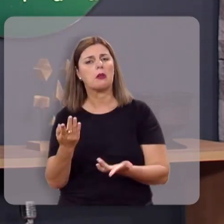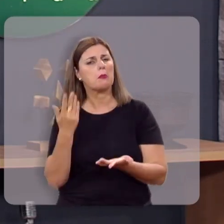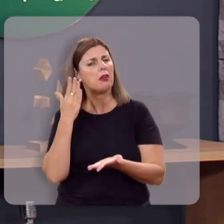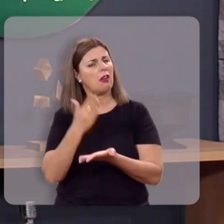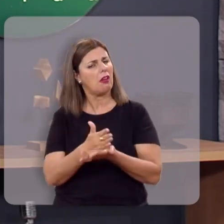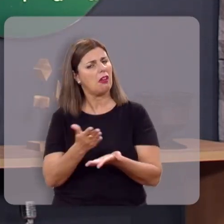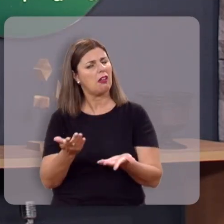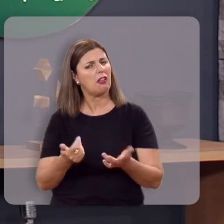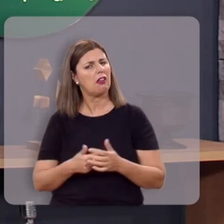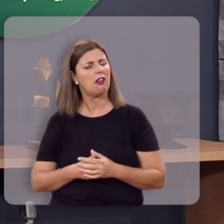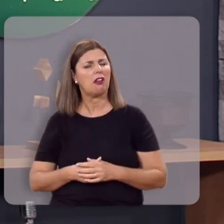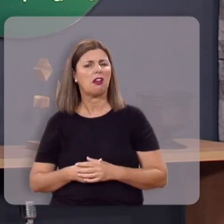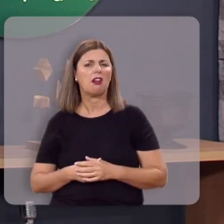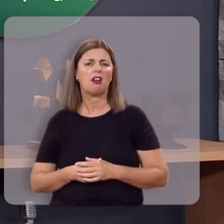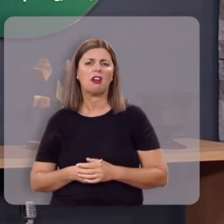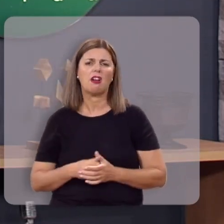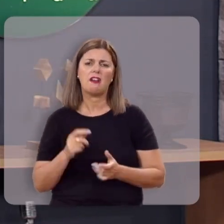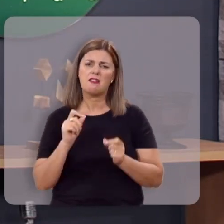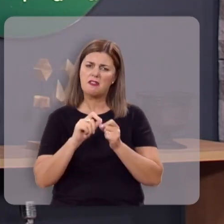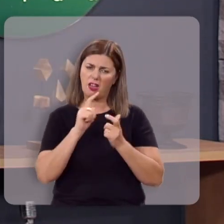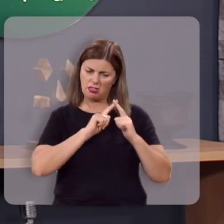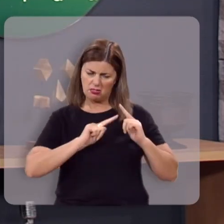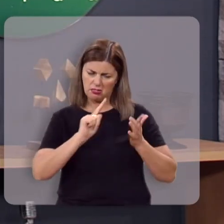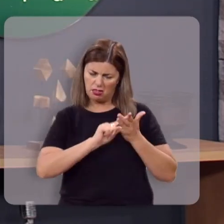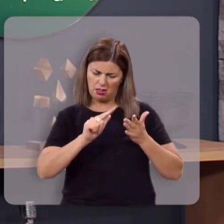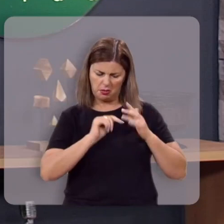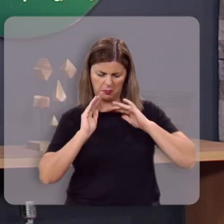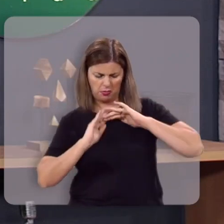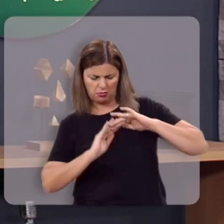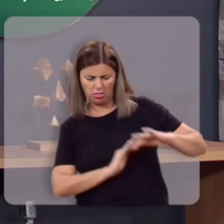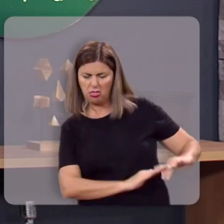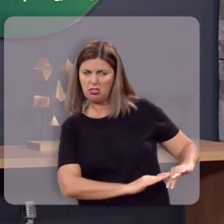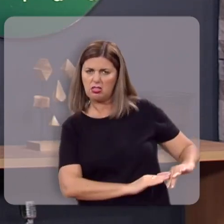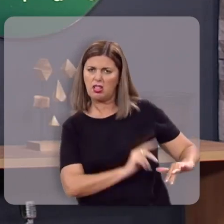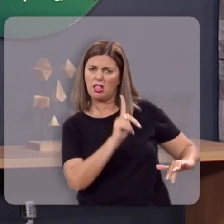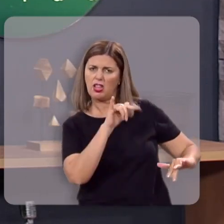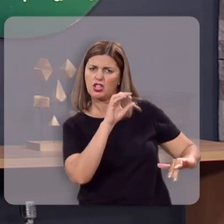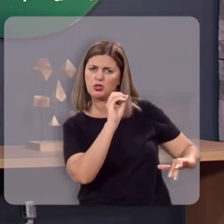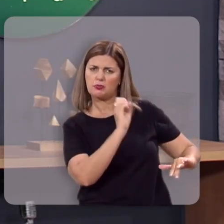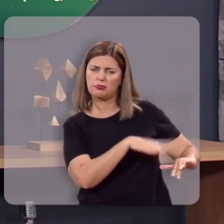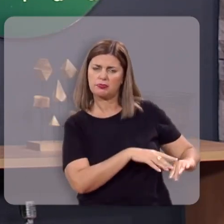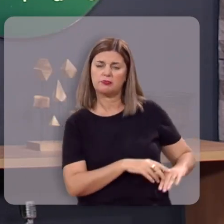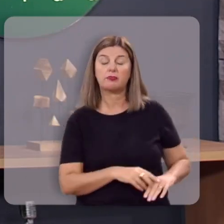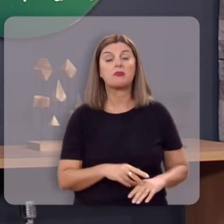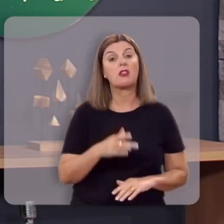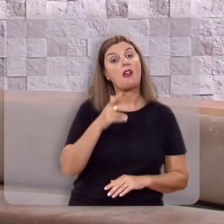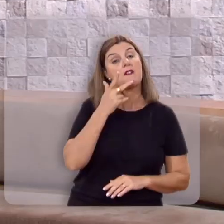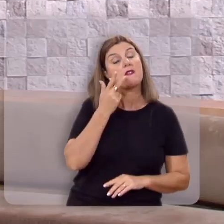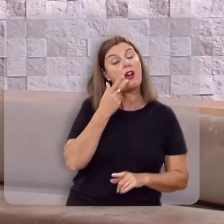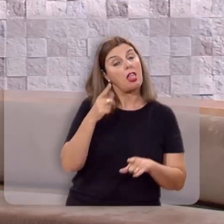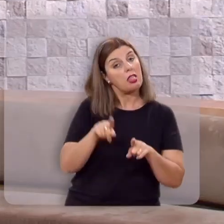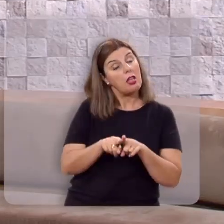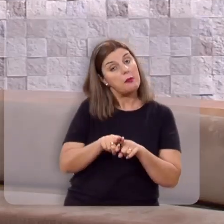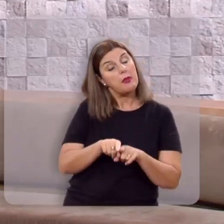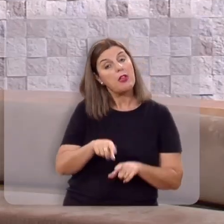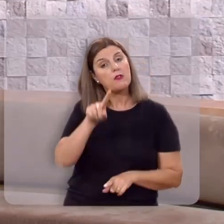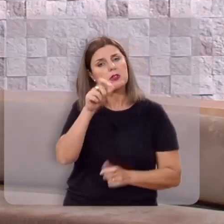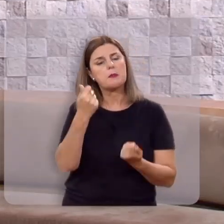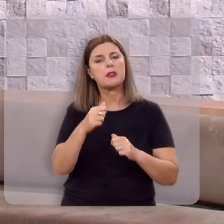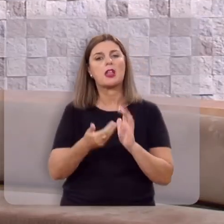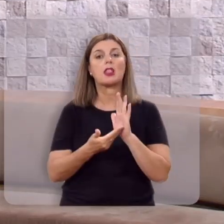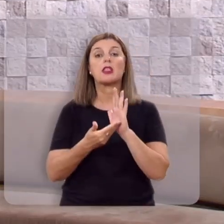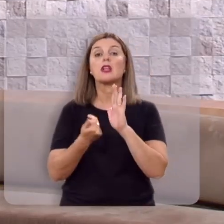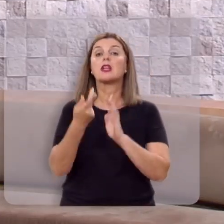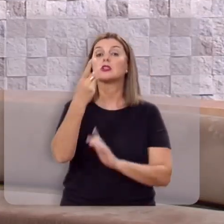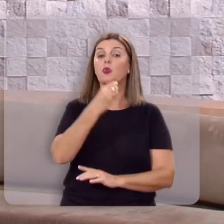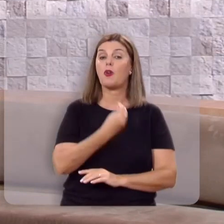com isso. Para com isso. Faça uma faxina aí na sua vida. Ele vai além e diz o seguinte, você